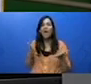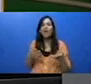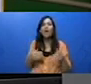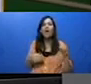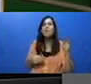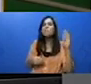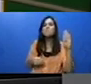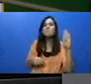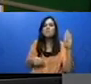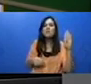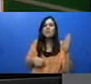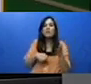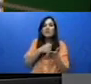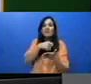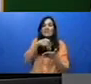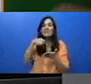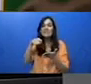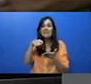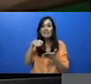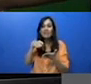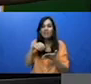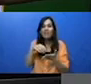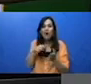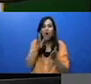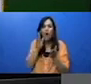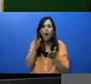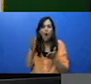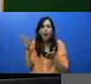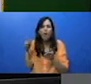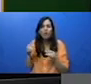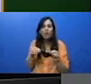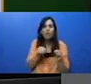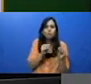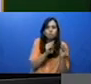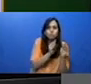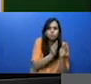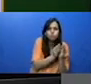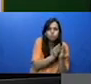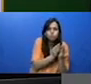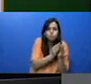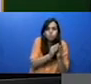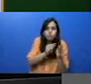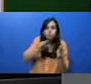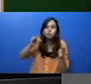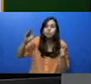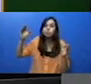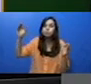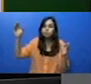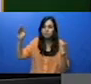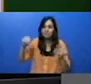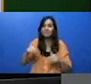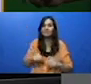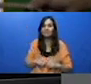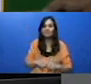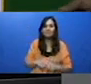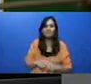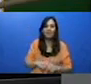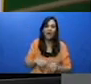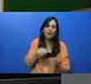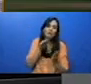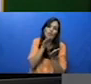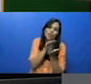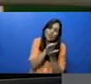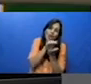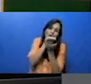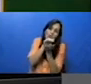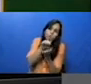item A em ordem crescente. Então, aqui, nós escreveremos os resultados aqui, ó, do 1, só que